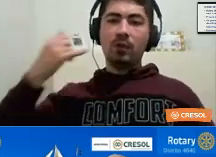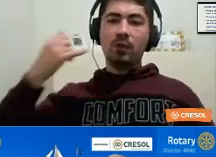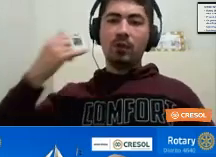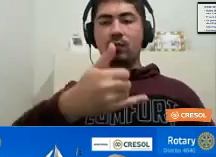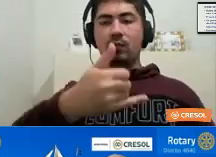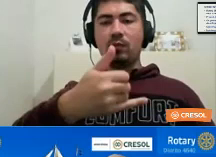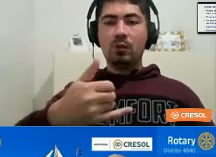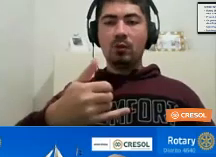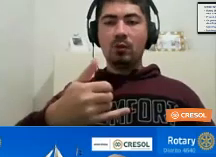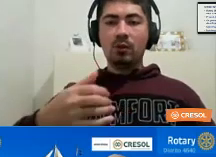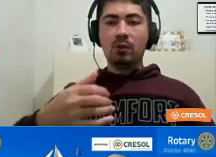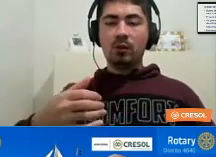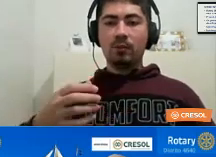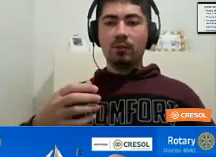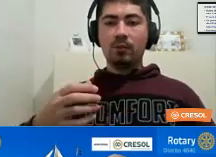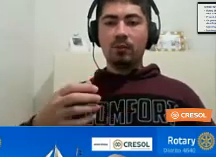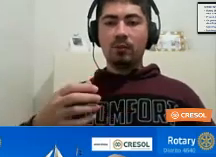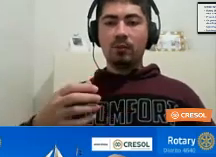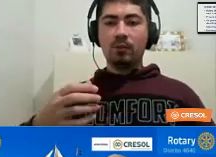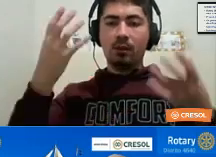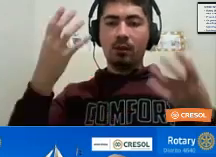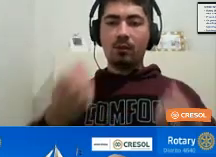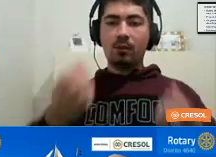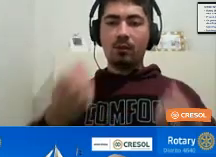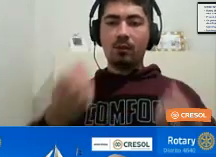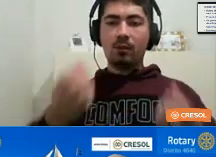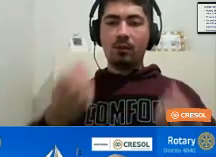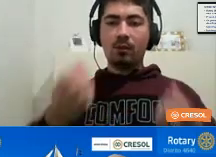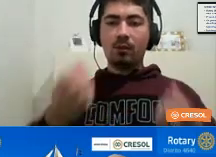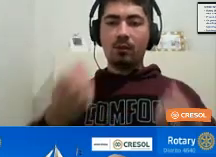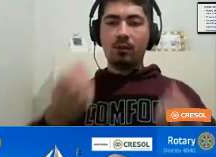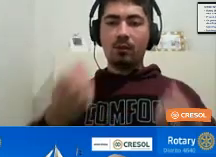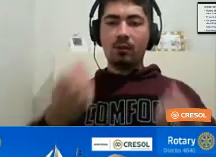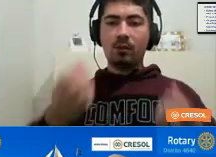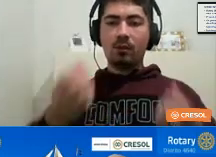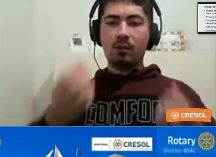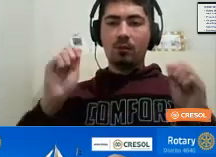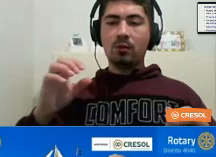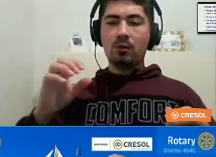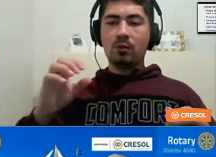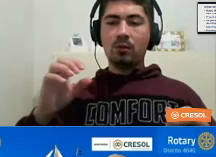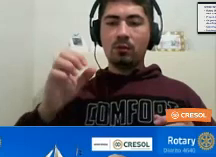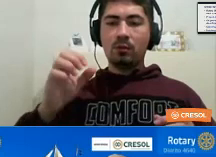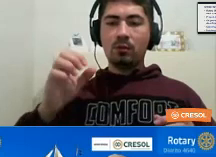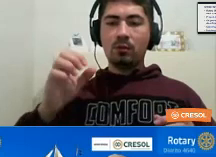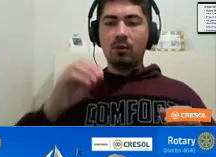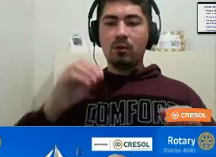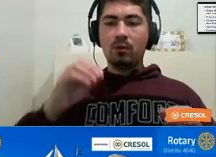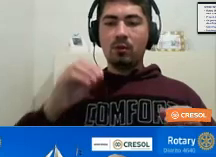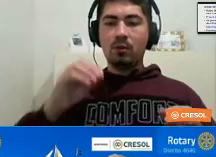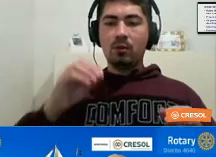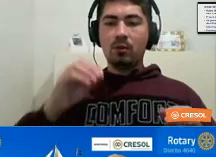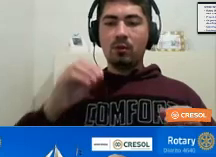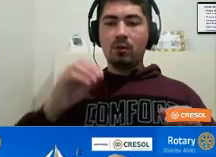globais aprovados, eles podem colocar no showcase, podem não, devem colocar no showcase, porque eles servem de